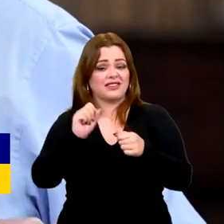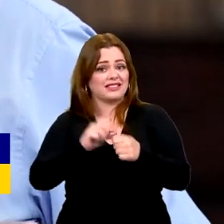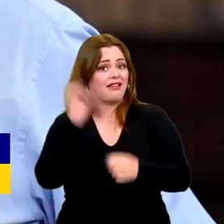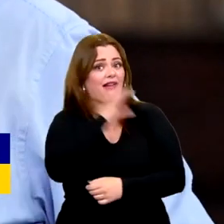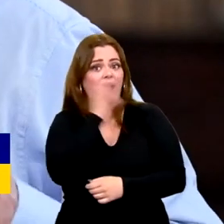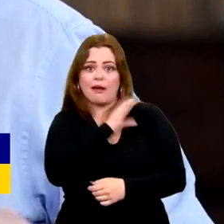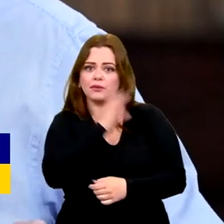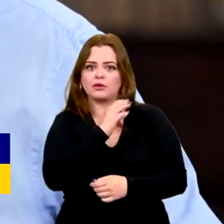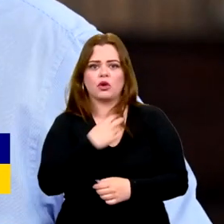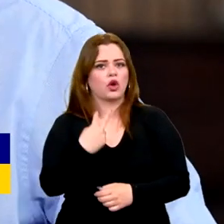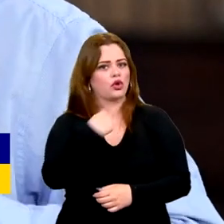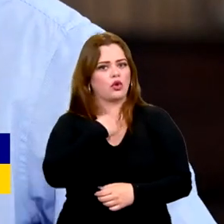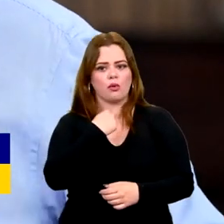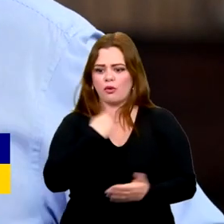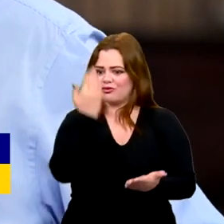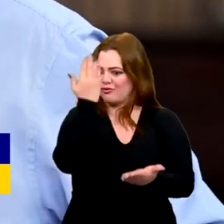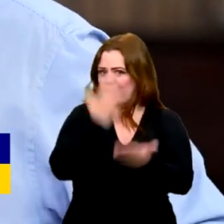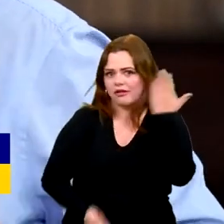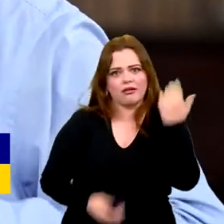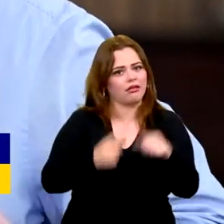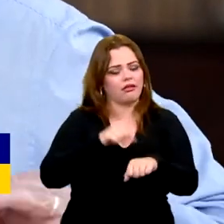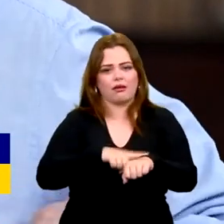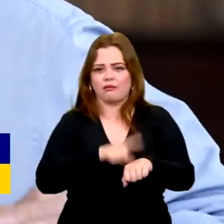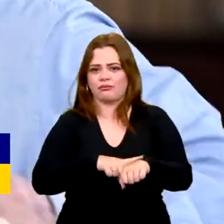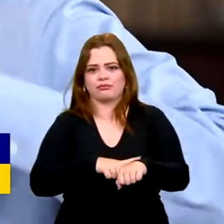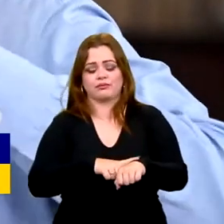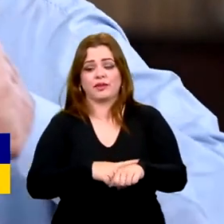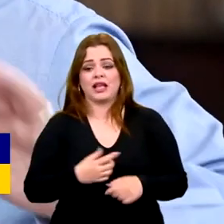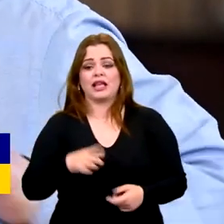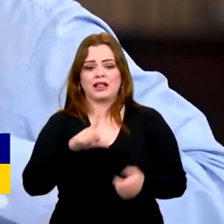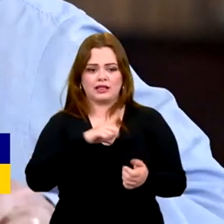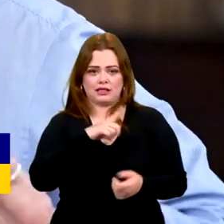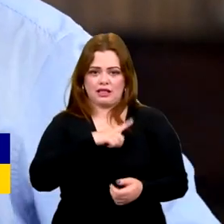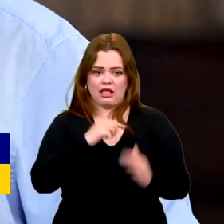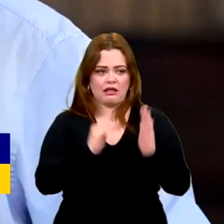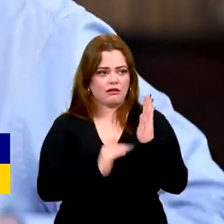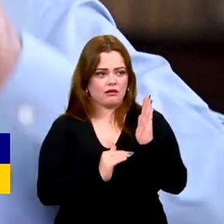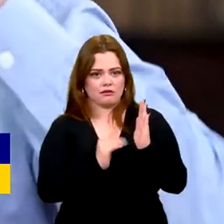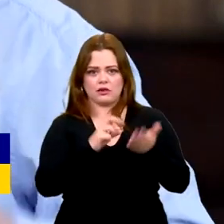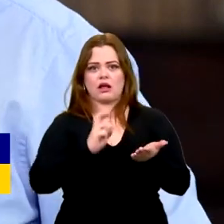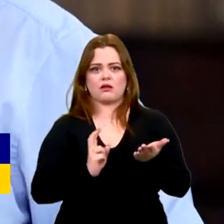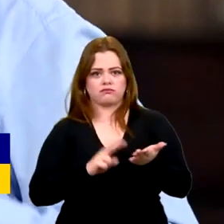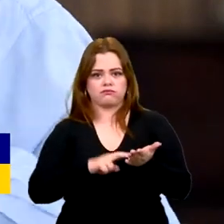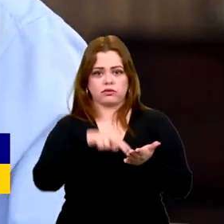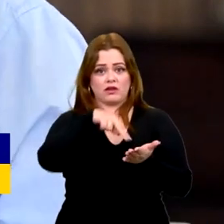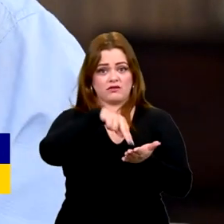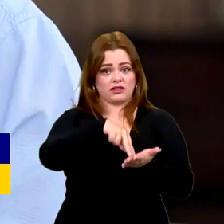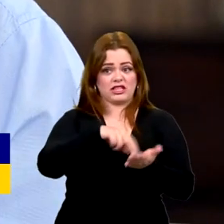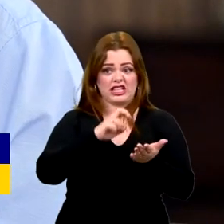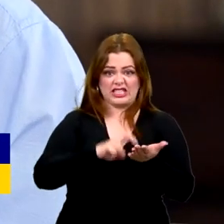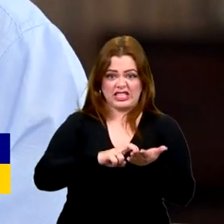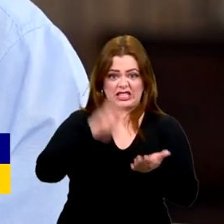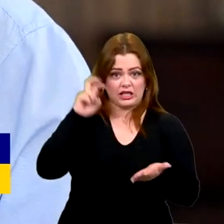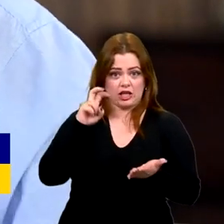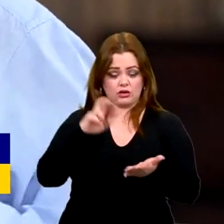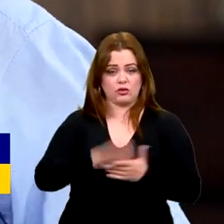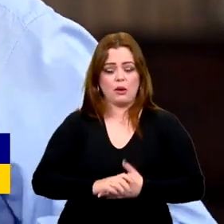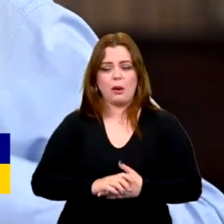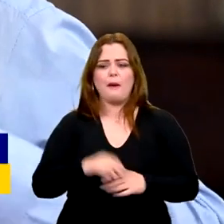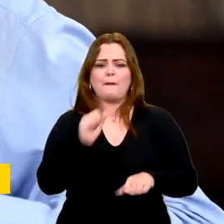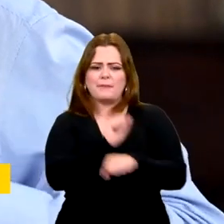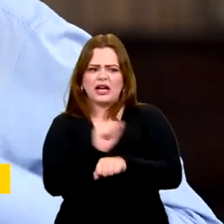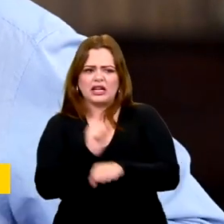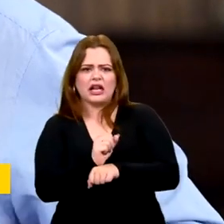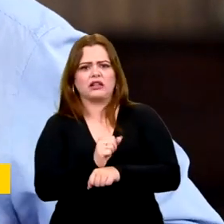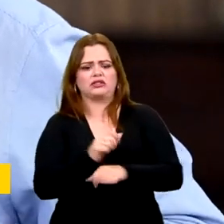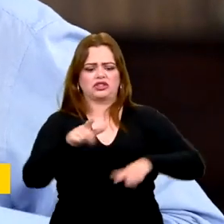fiada eu tenho que levantar de manhã trabalhando parar de trabalhar o mais tarde possível da noite e no dia seguinte levantar cedo outra vez o